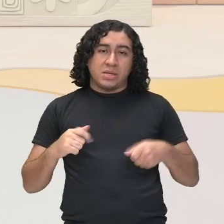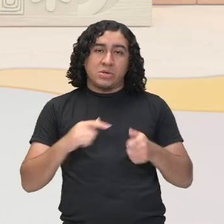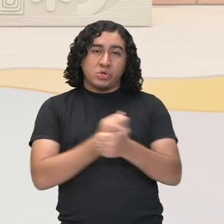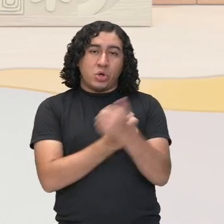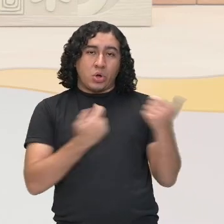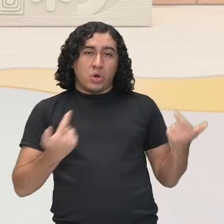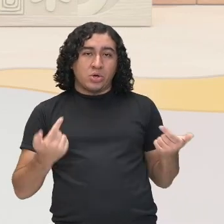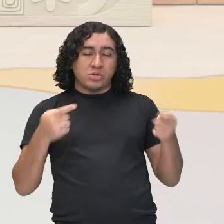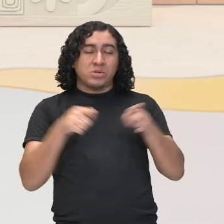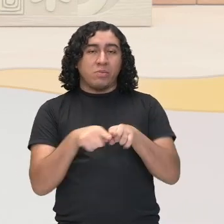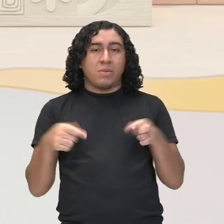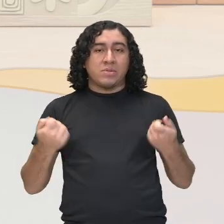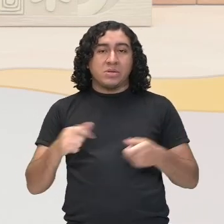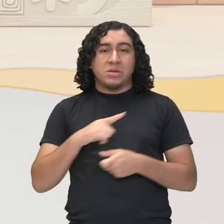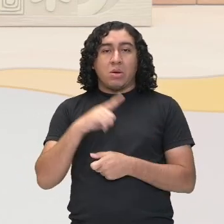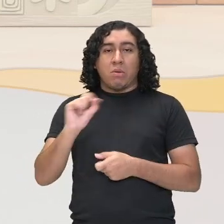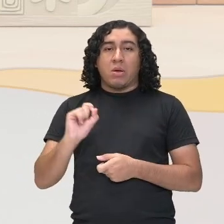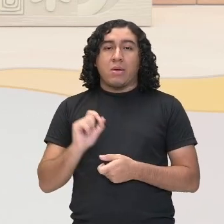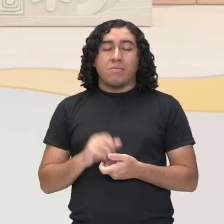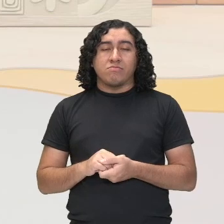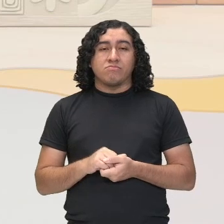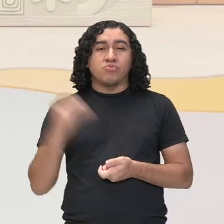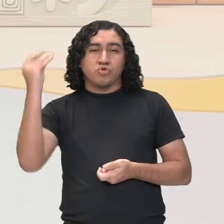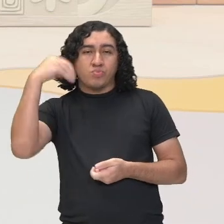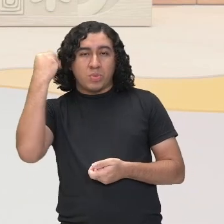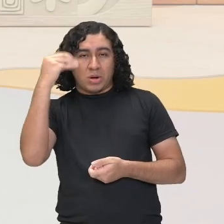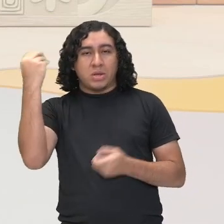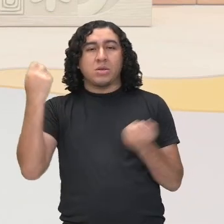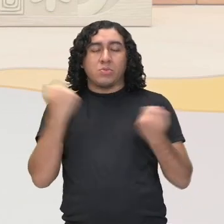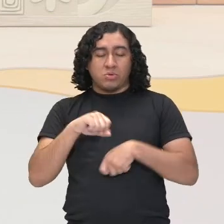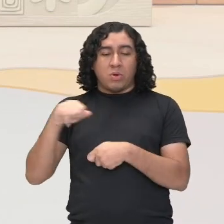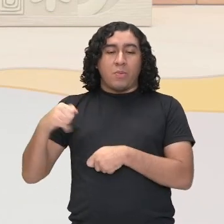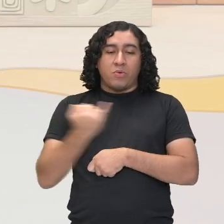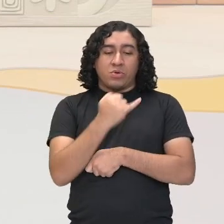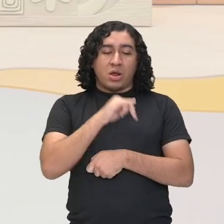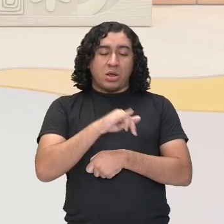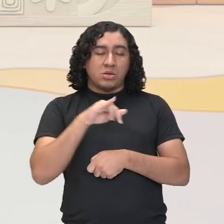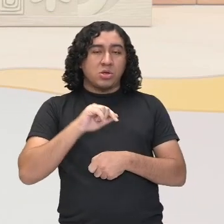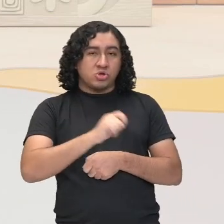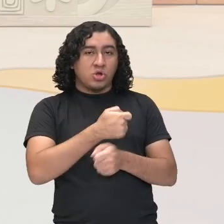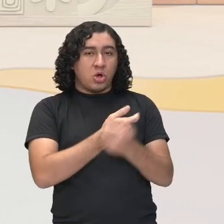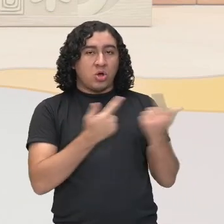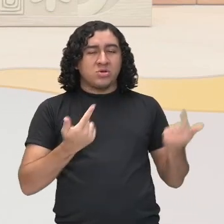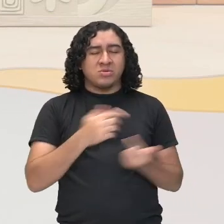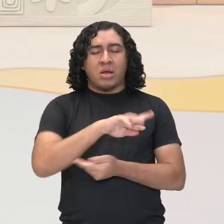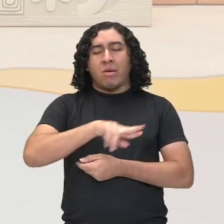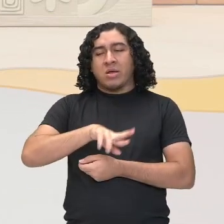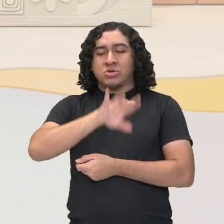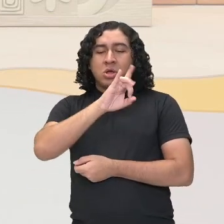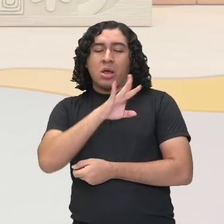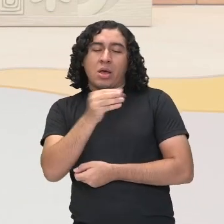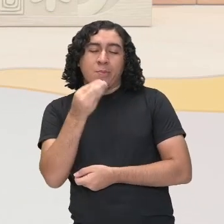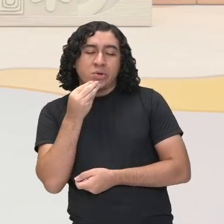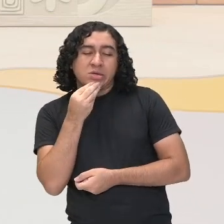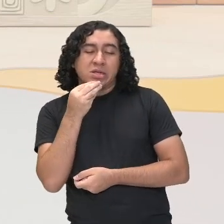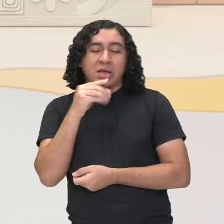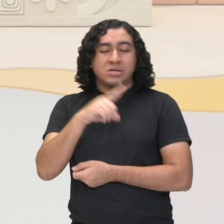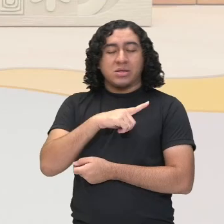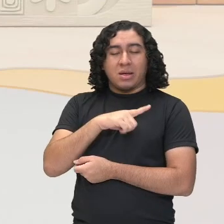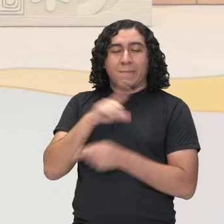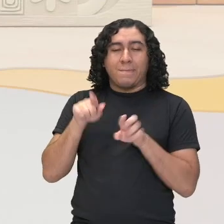preciso ter a qualificação para aproveitar aquela sorte. Não adianta eu ter uma oportunidade e eu não ter ali